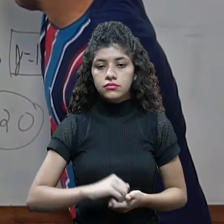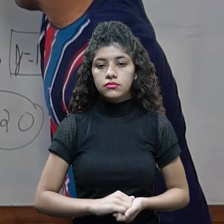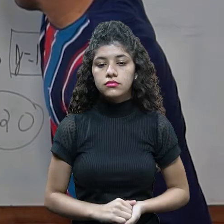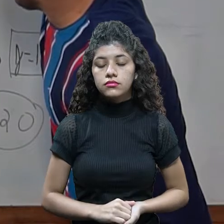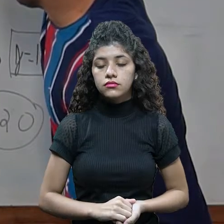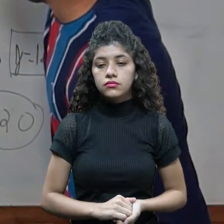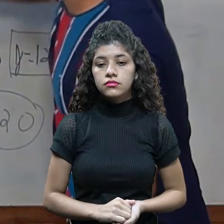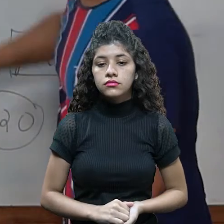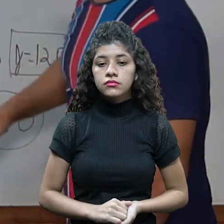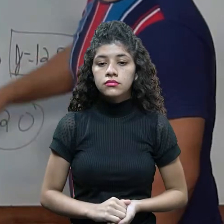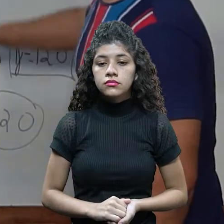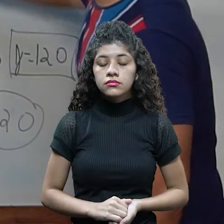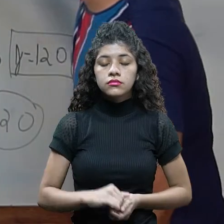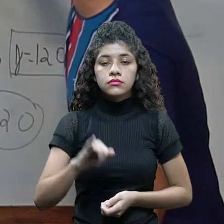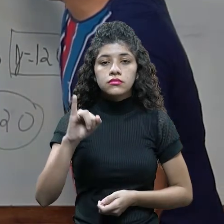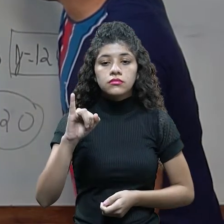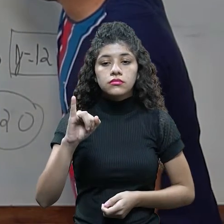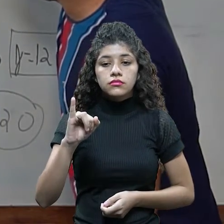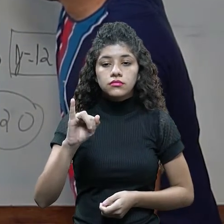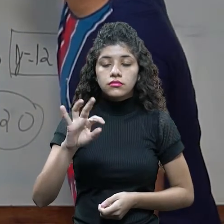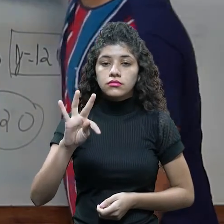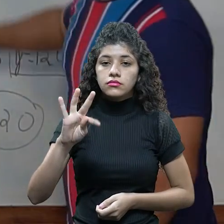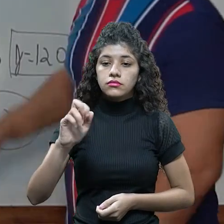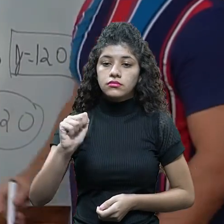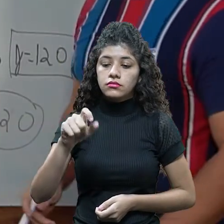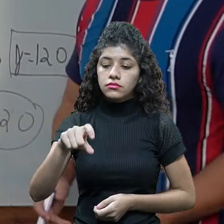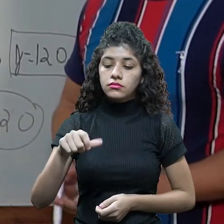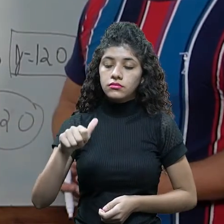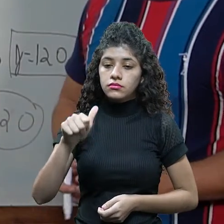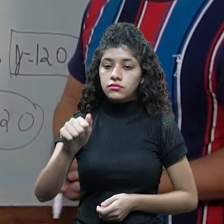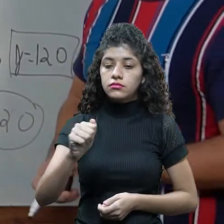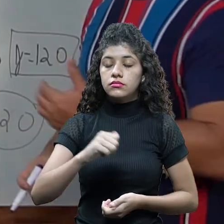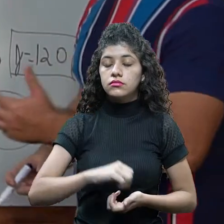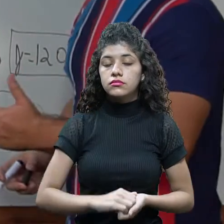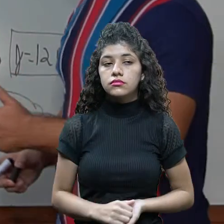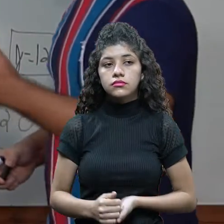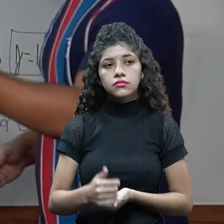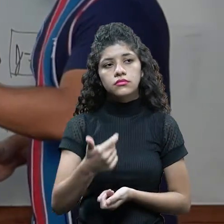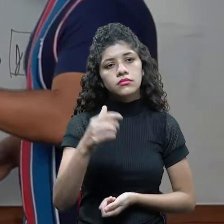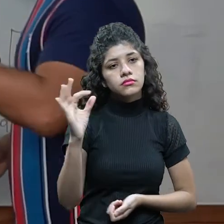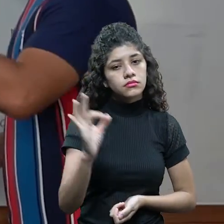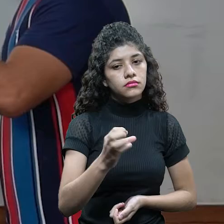C? Capital inicial. O que é o I? É a taxa. O que é a taxa?